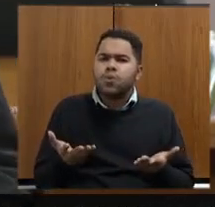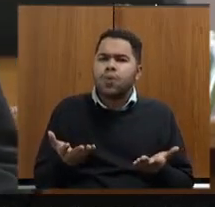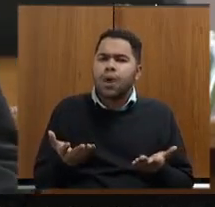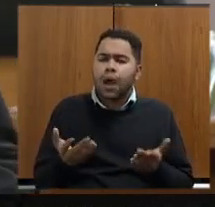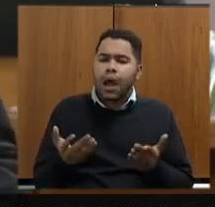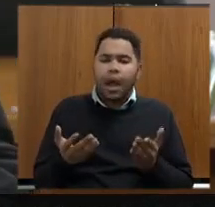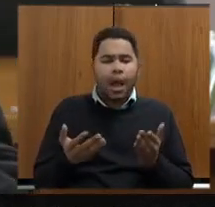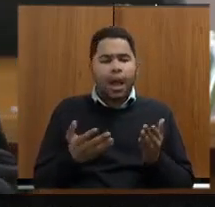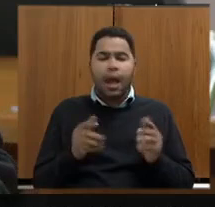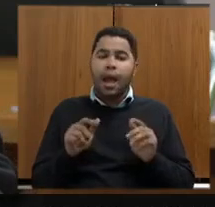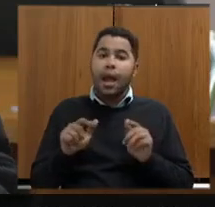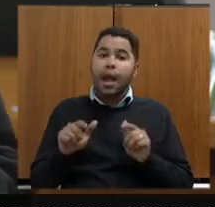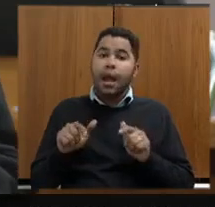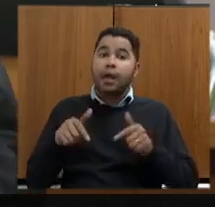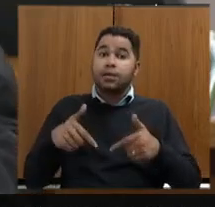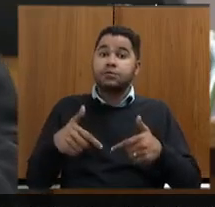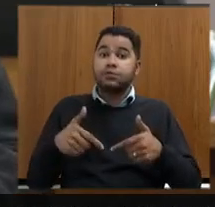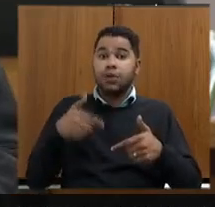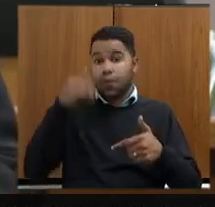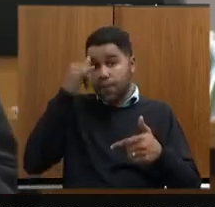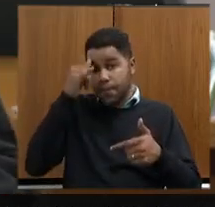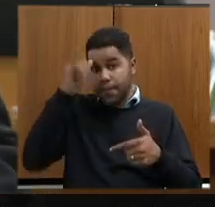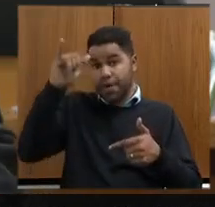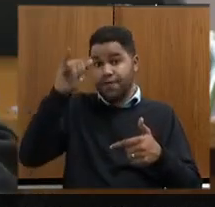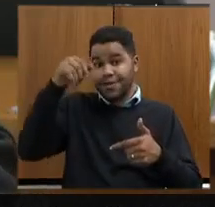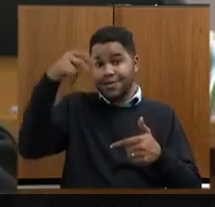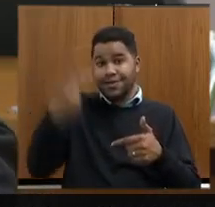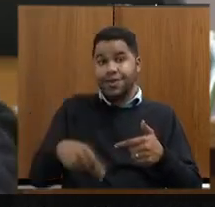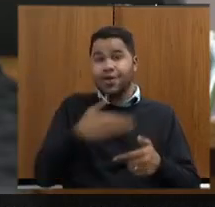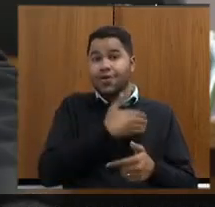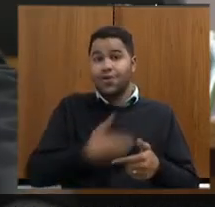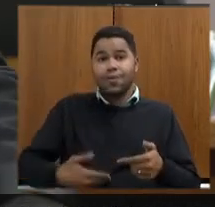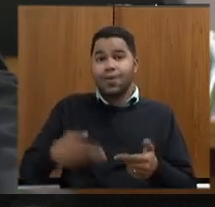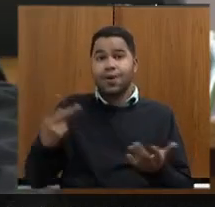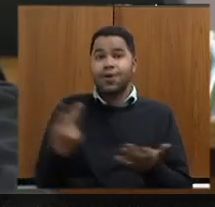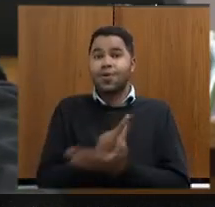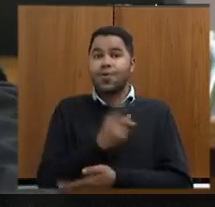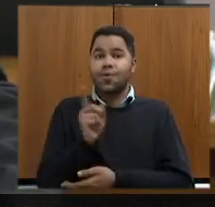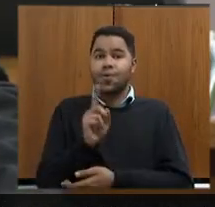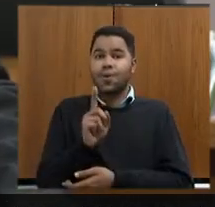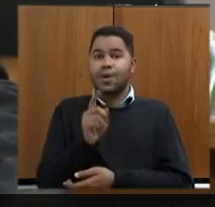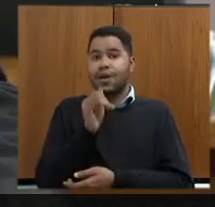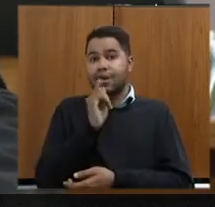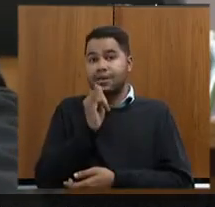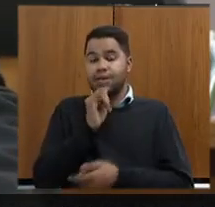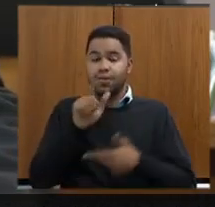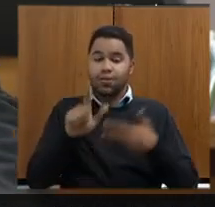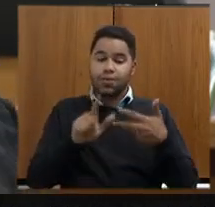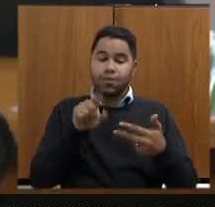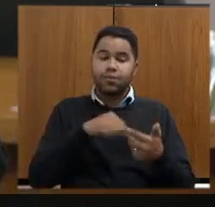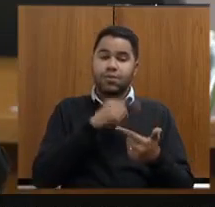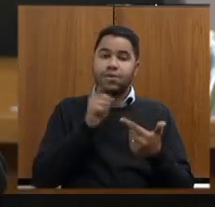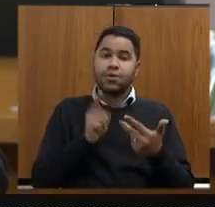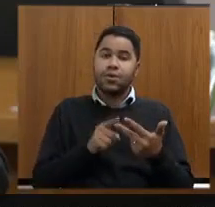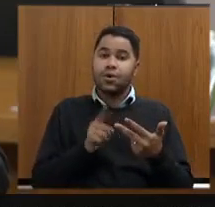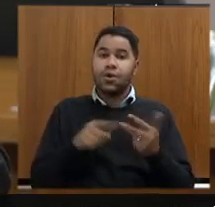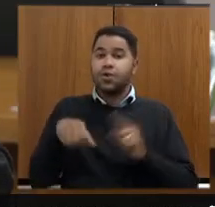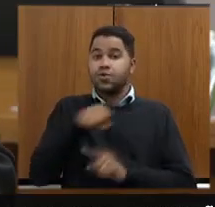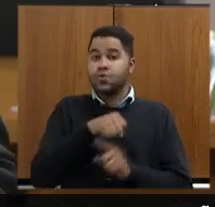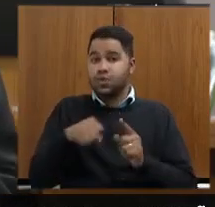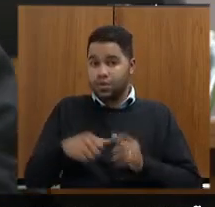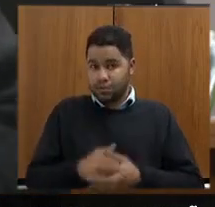ação preventiva do governo para que isso não aconteça em relação ao legislativo em relação a